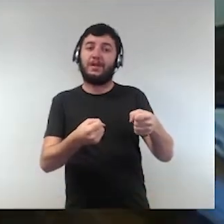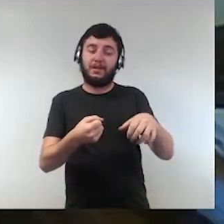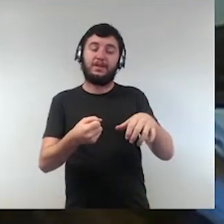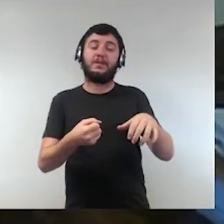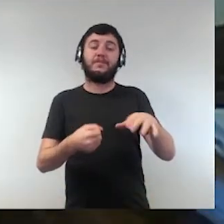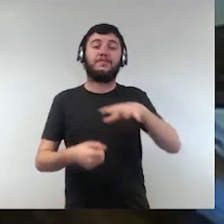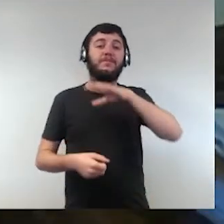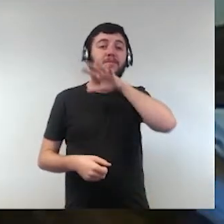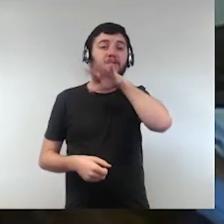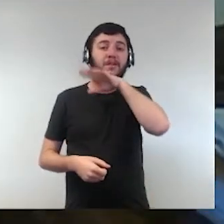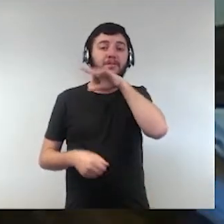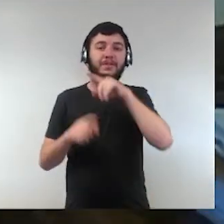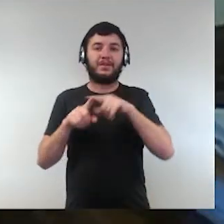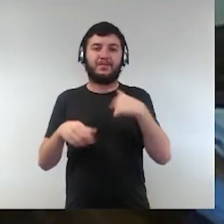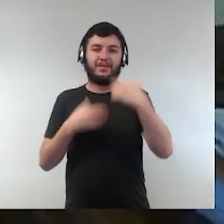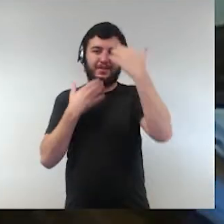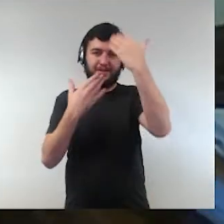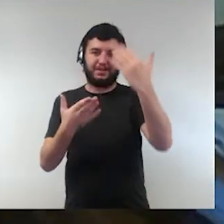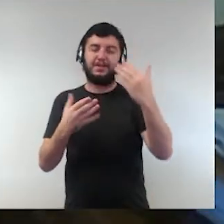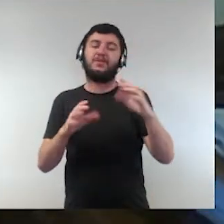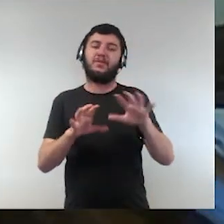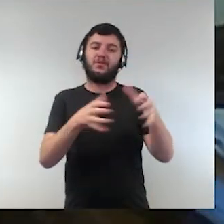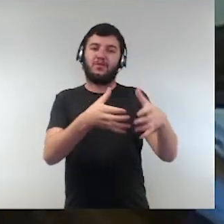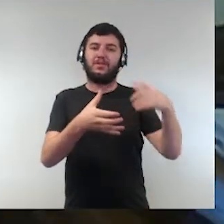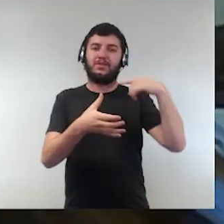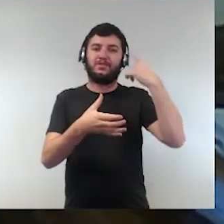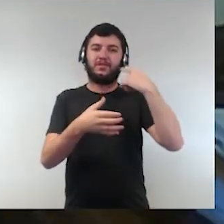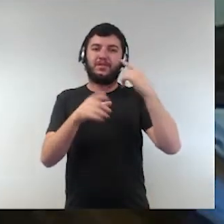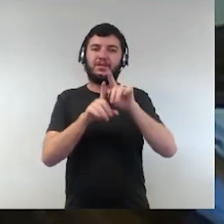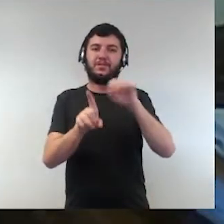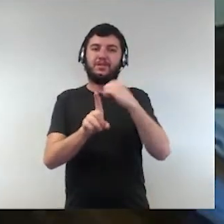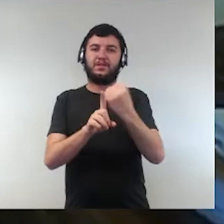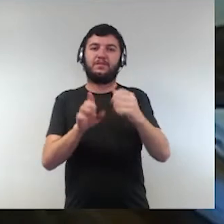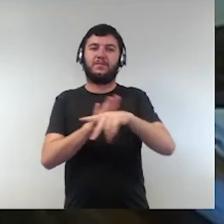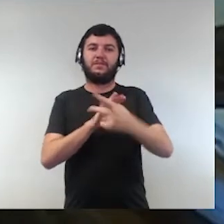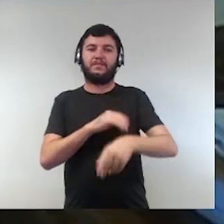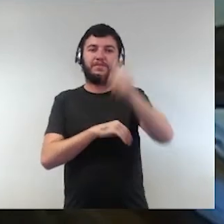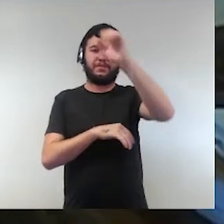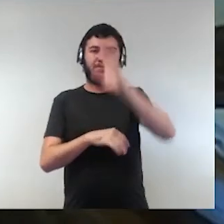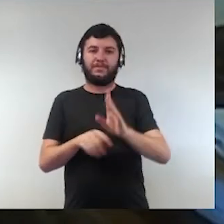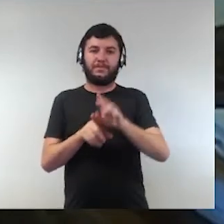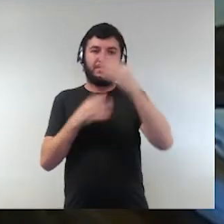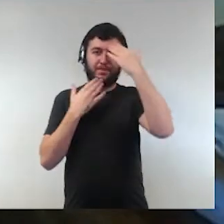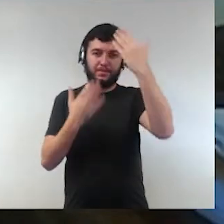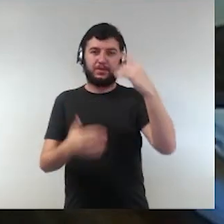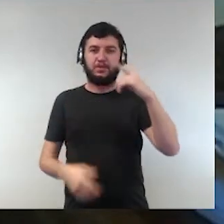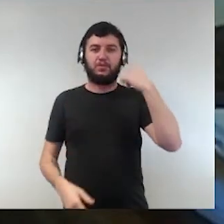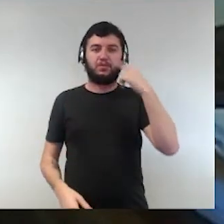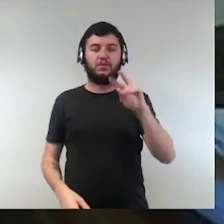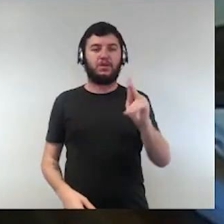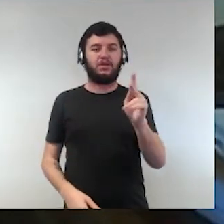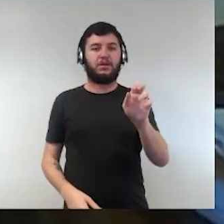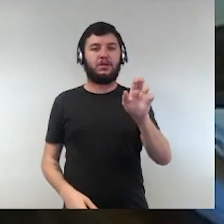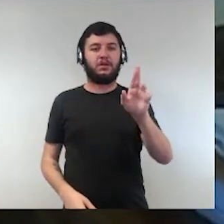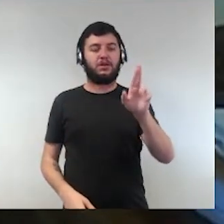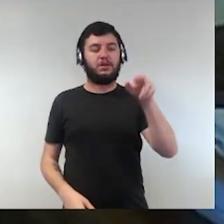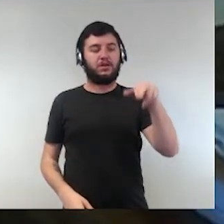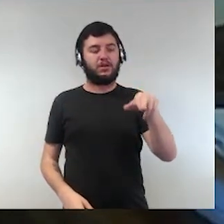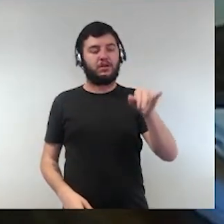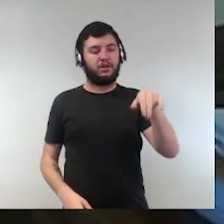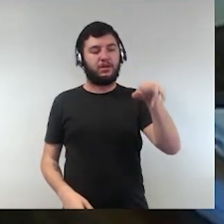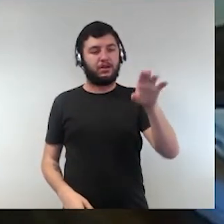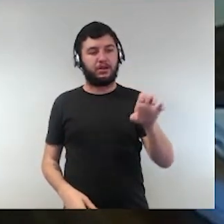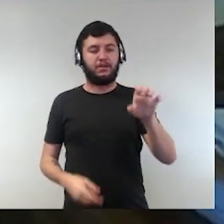não só com toda a advocacia, mas com toda a sociedade brasileira, do doutor Henrique Carvalho, doutor Reinaldo Veloso, doutora Rosana